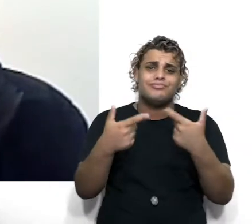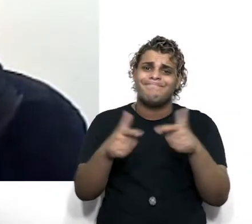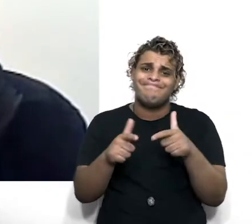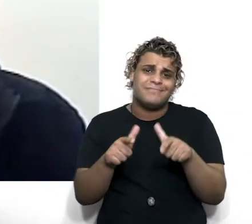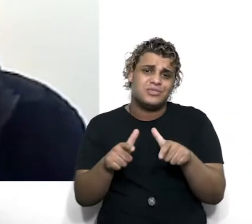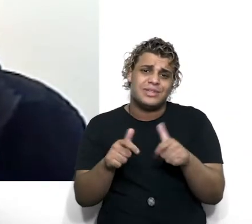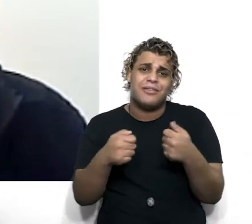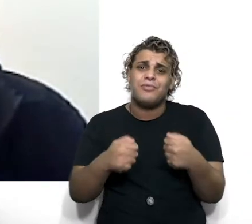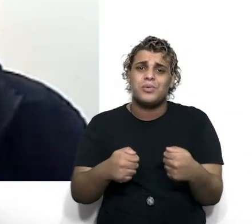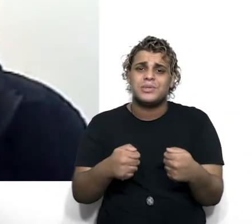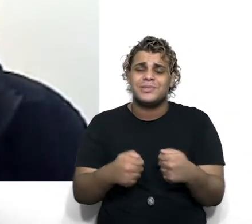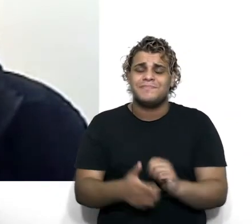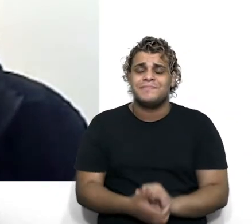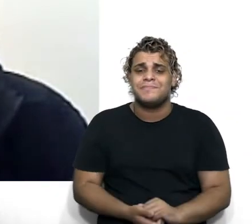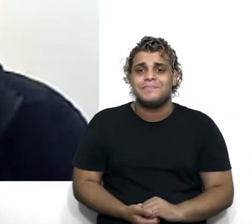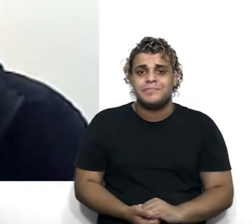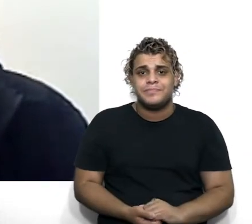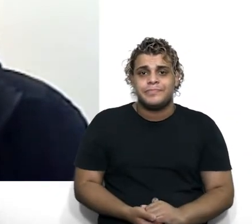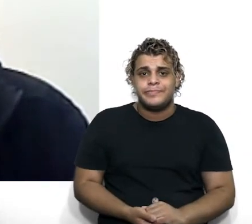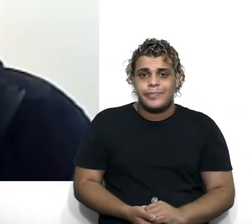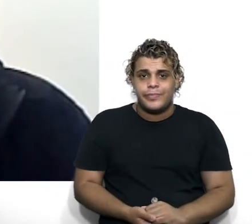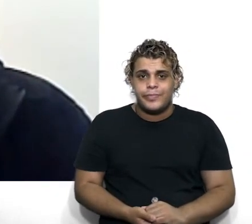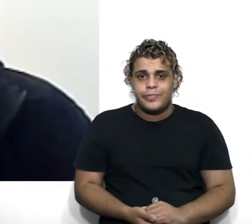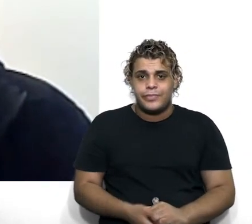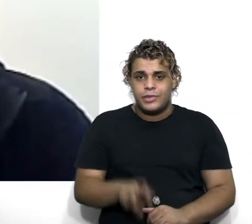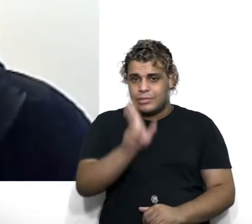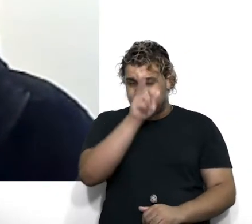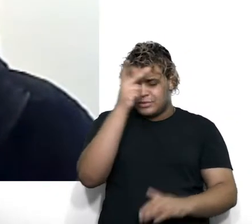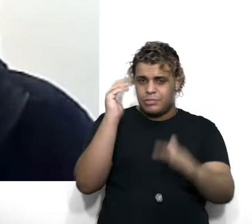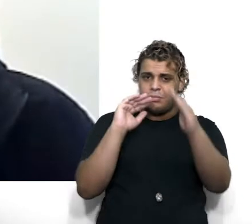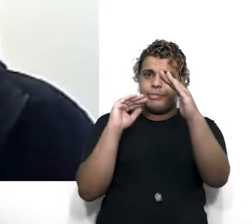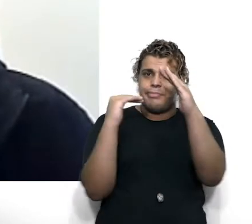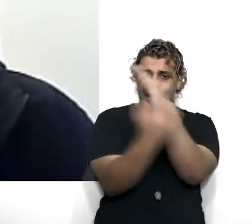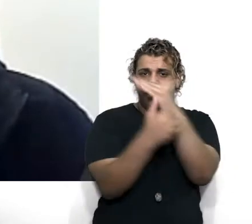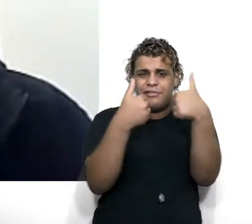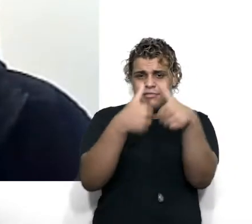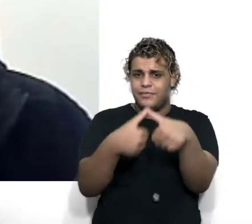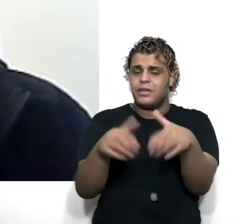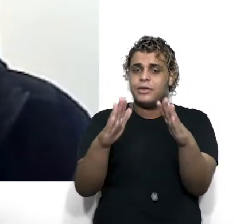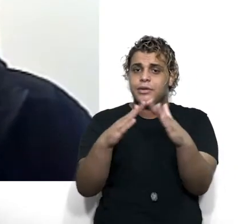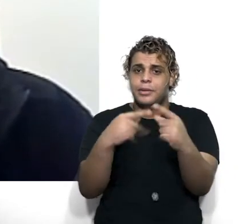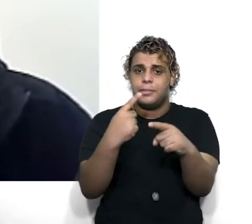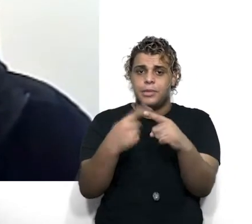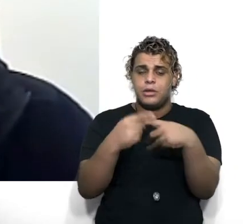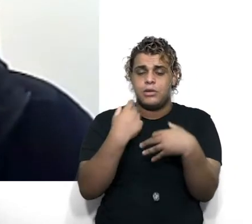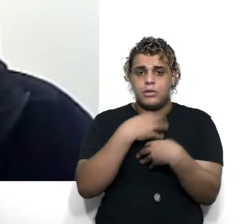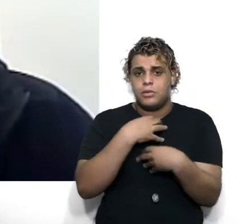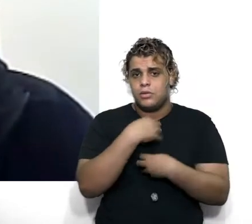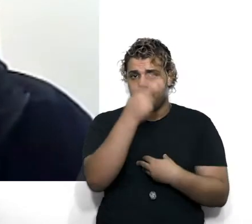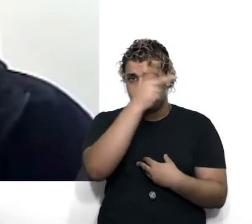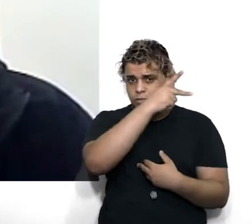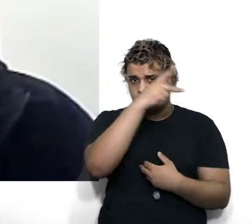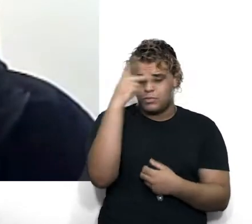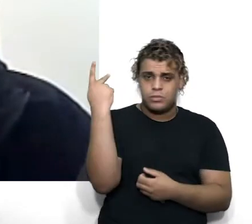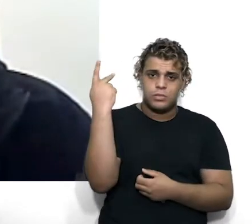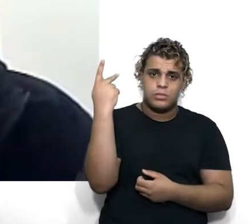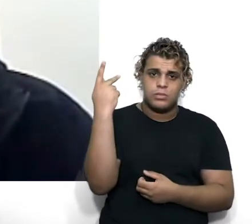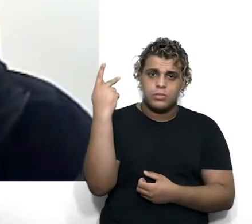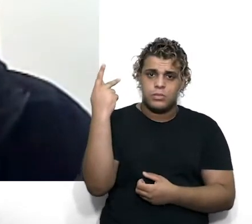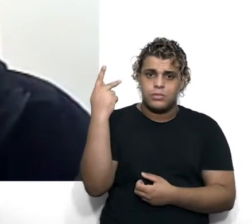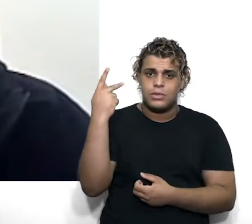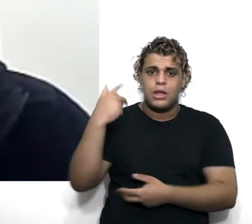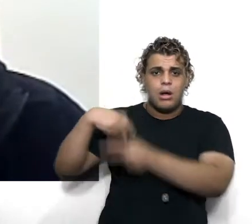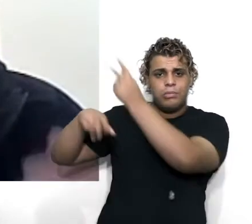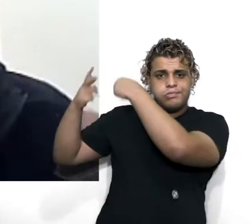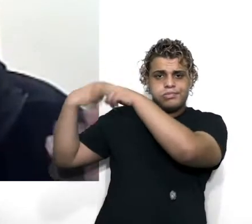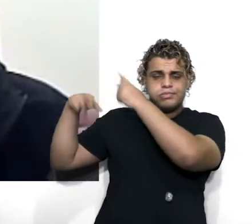deste pós-segundo confinamento, porque sinto que as pessoas já não gastaram a grande energia em